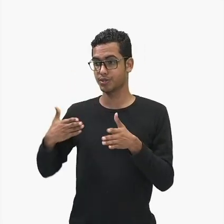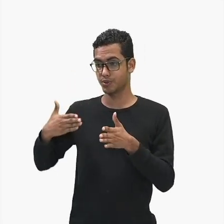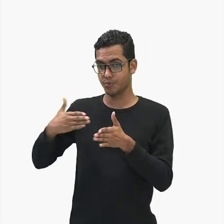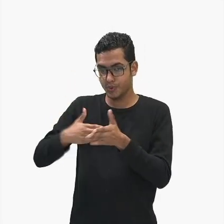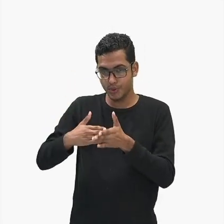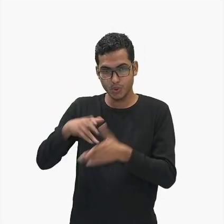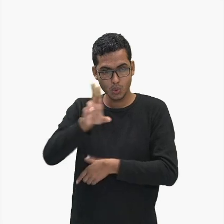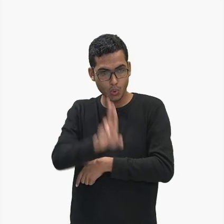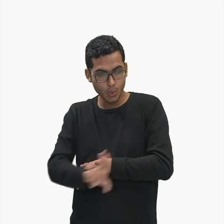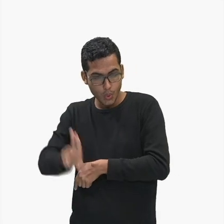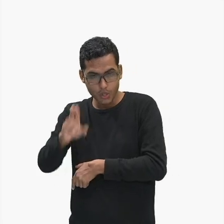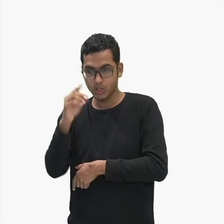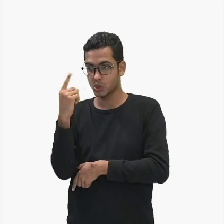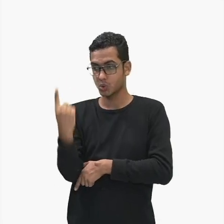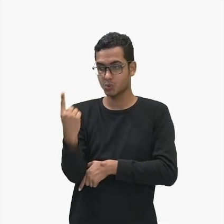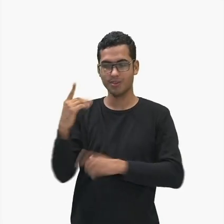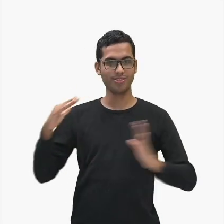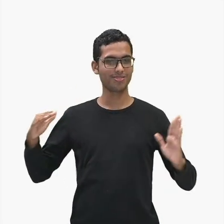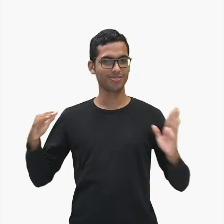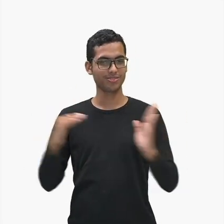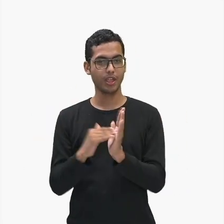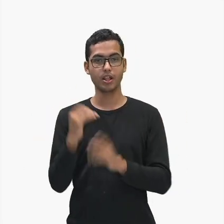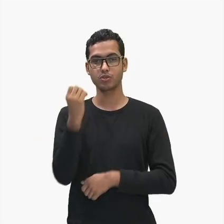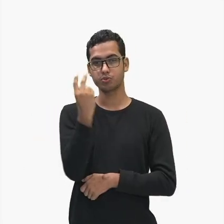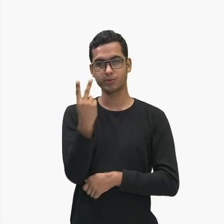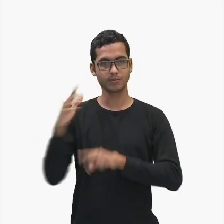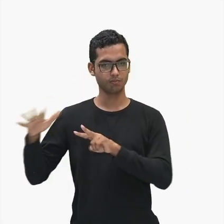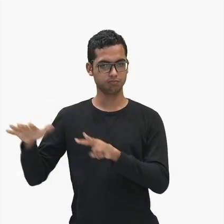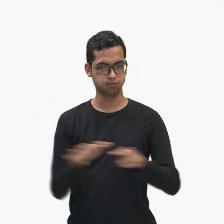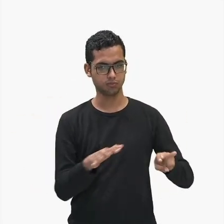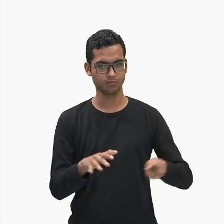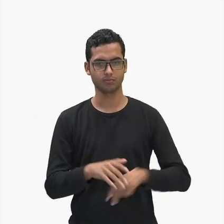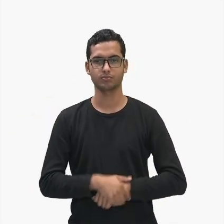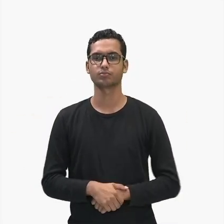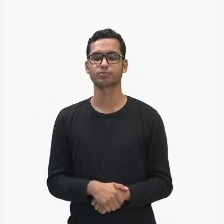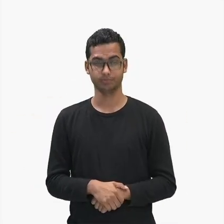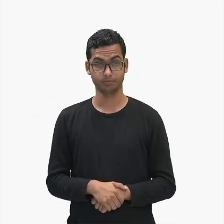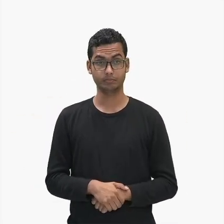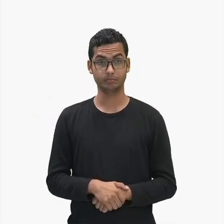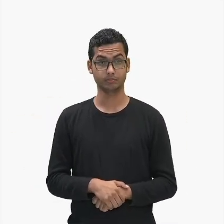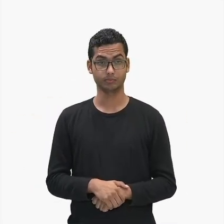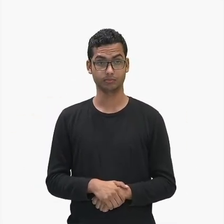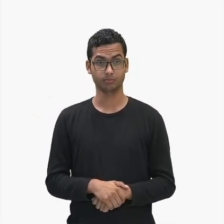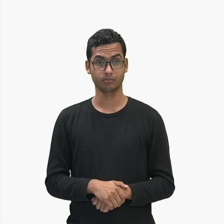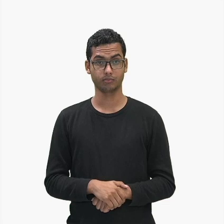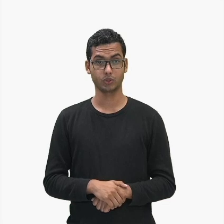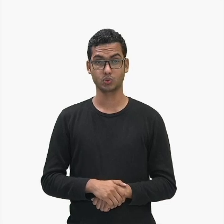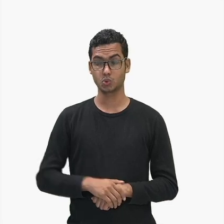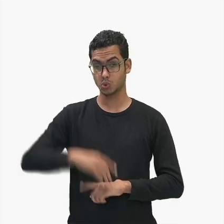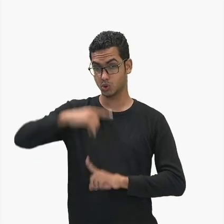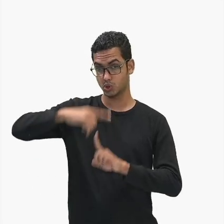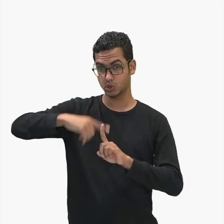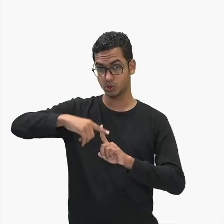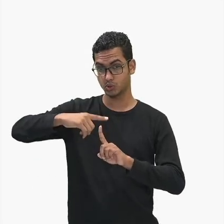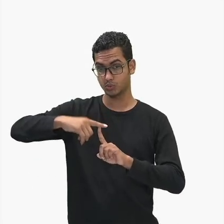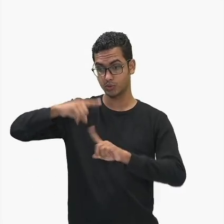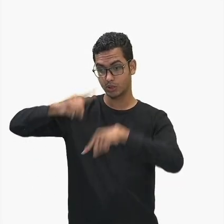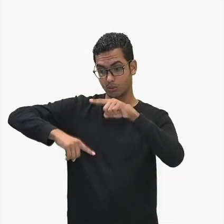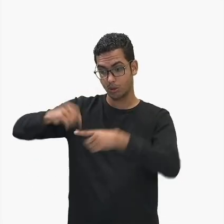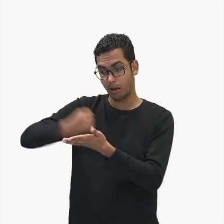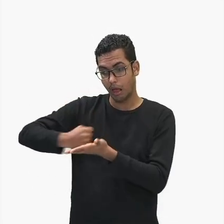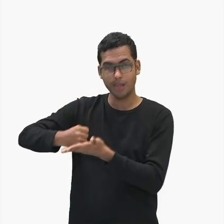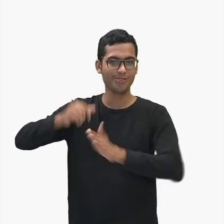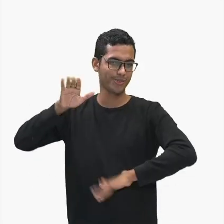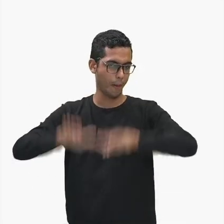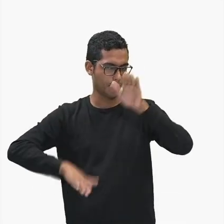a 2 semanas. E isso, gente, depende do tipo de produto. Aí a gente precisa o